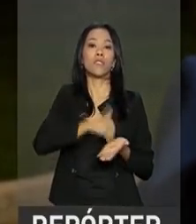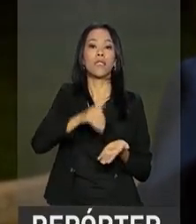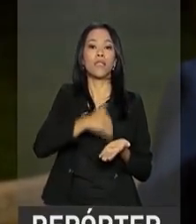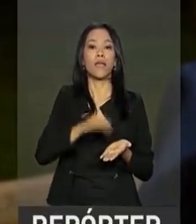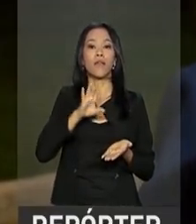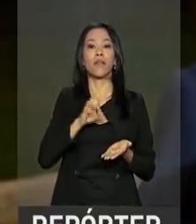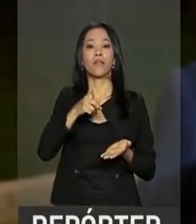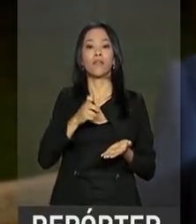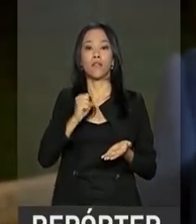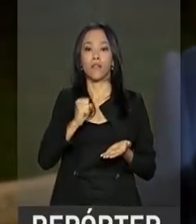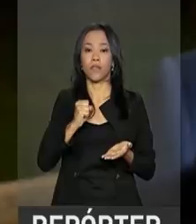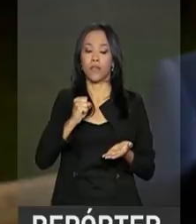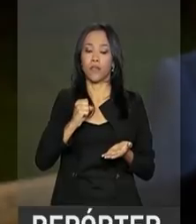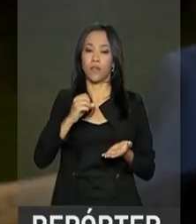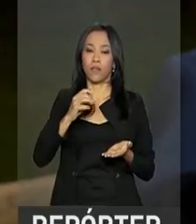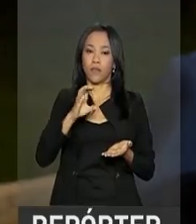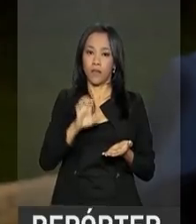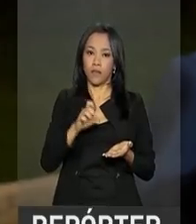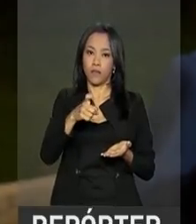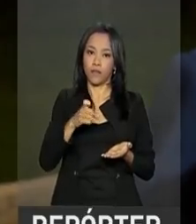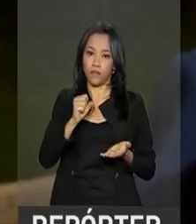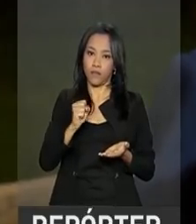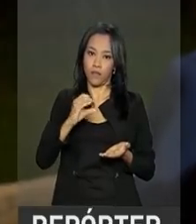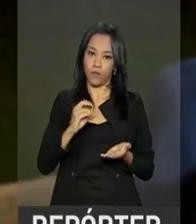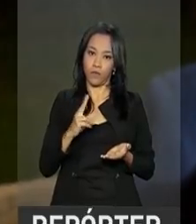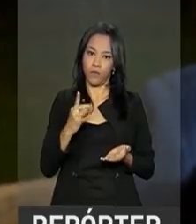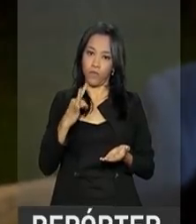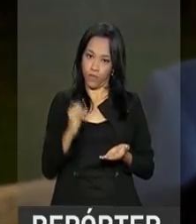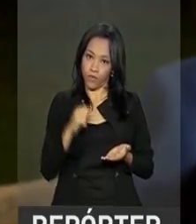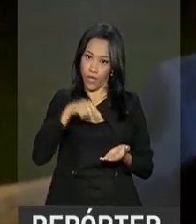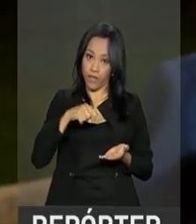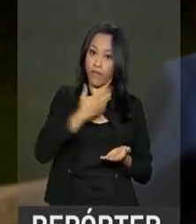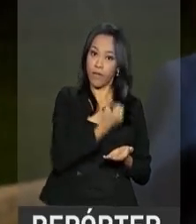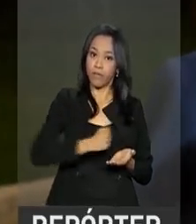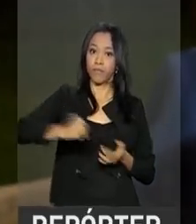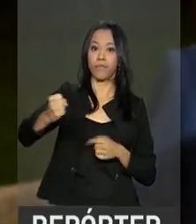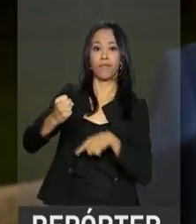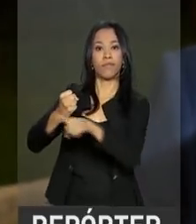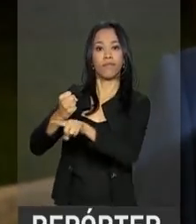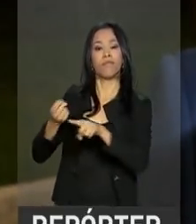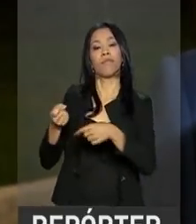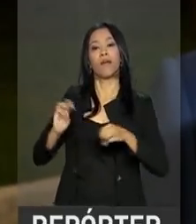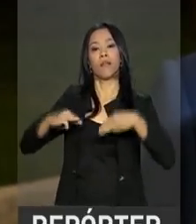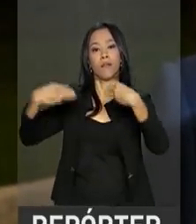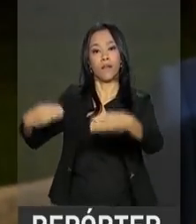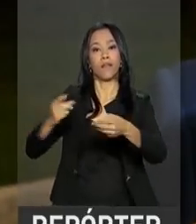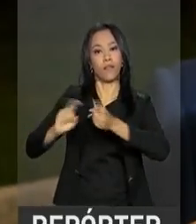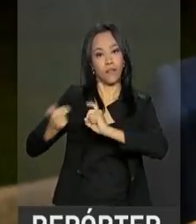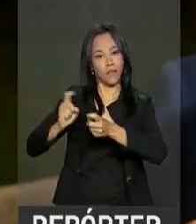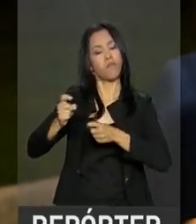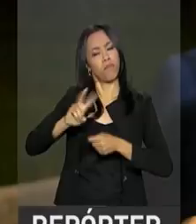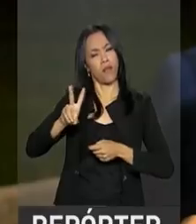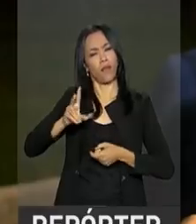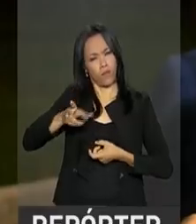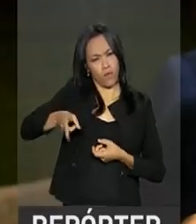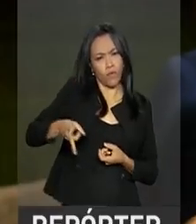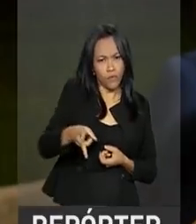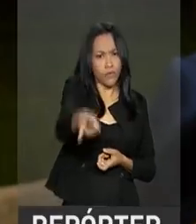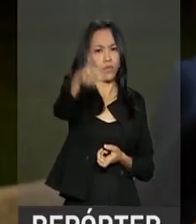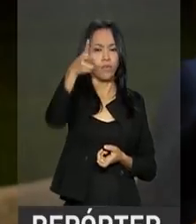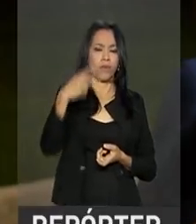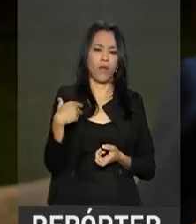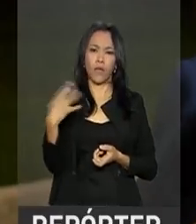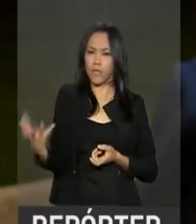uma continuidade na filosofia de trabalho, uma continuidade nos